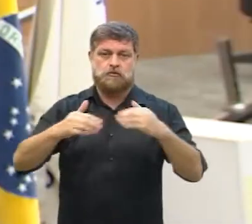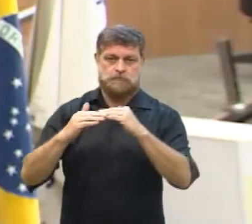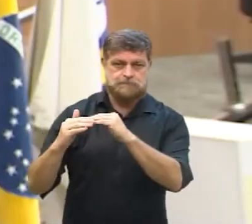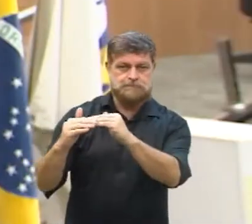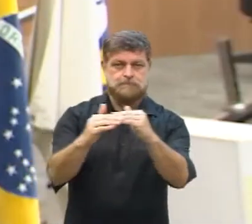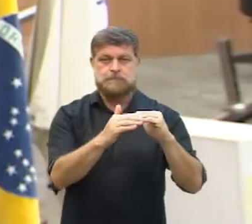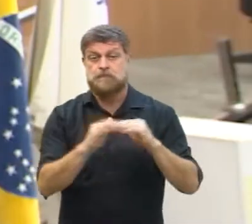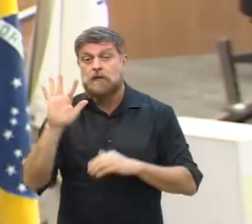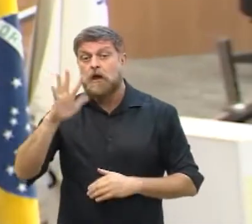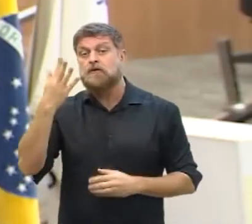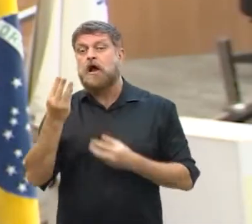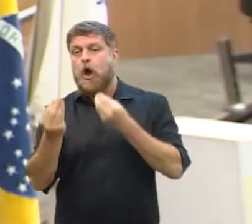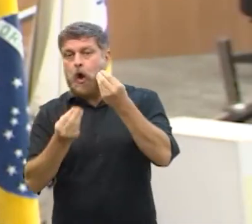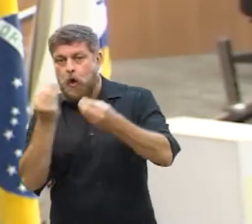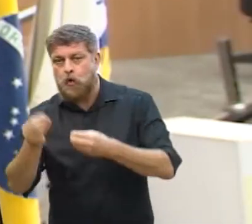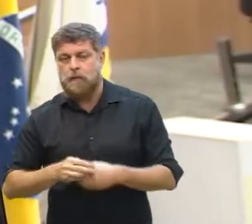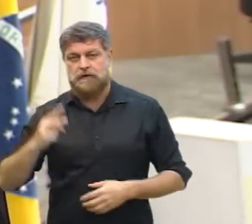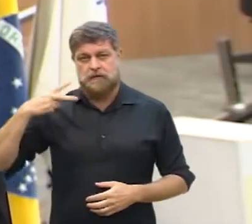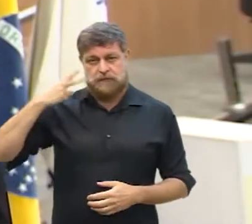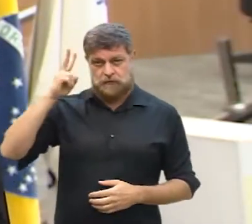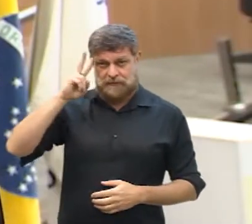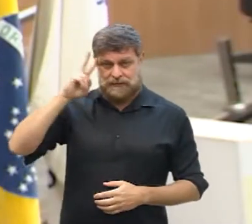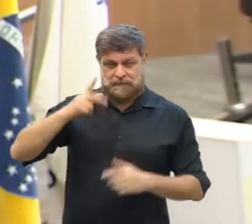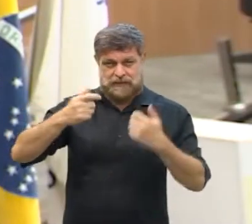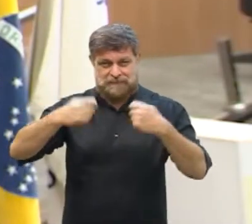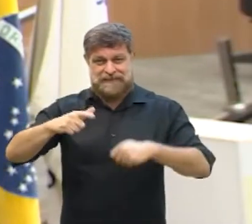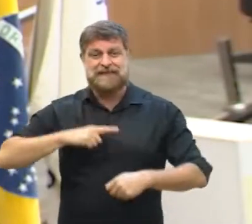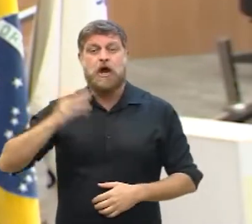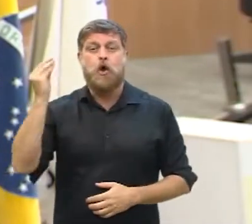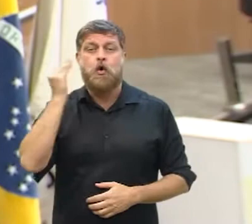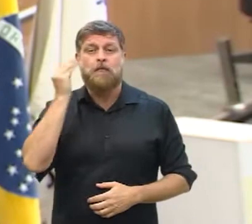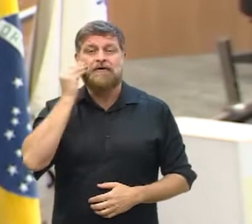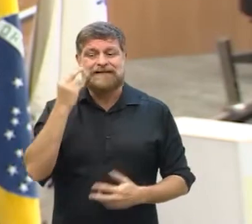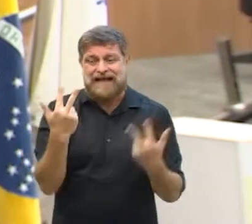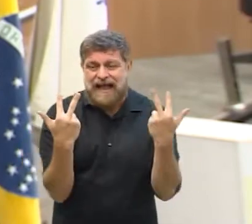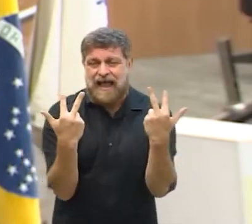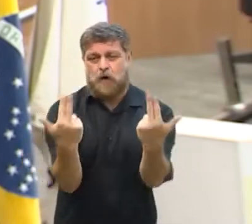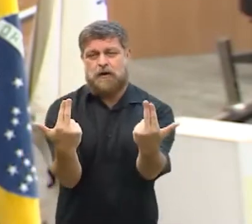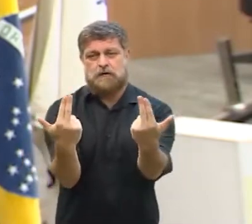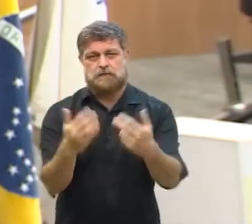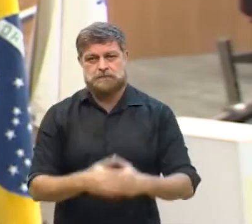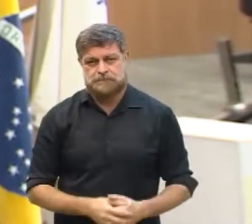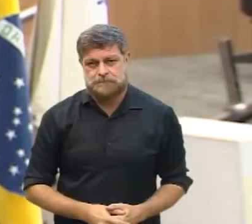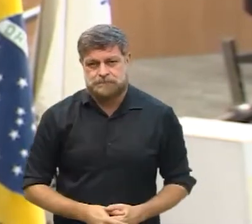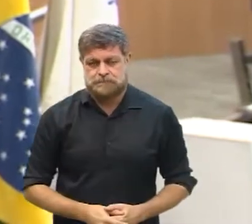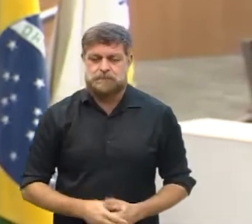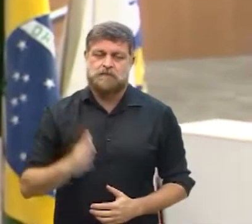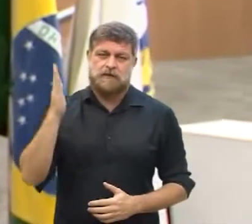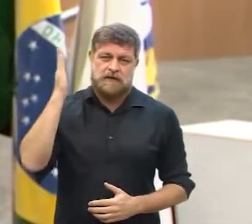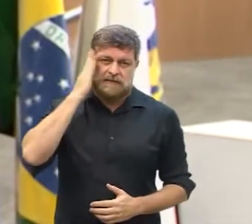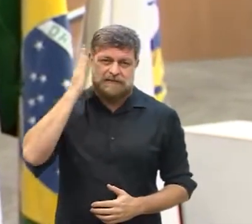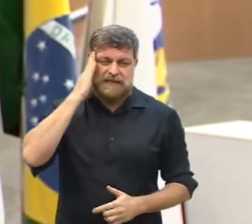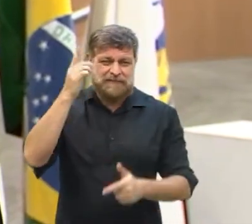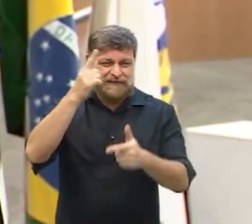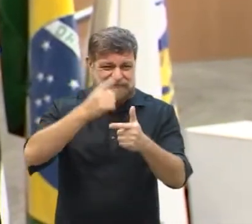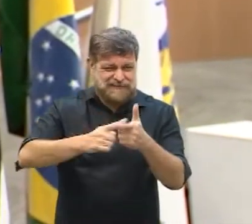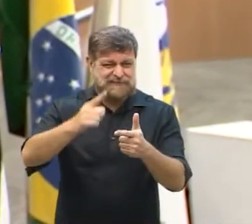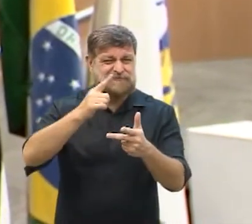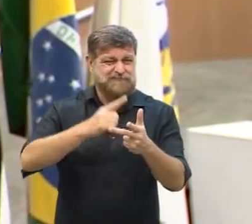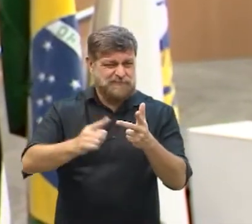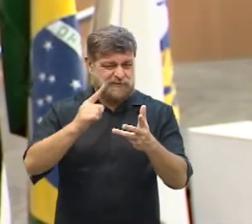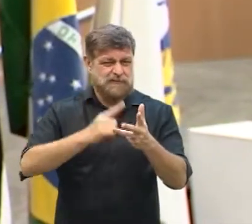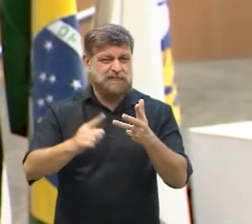isso aconteça, o parlamentar lembra que é preciso que haja oportunidades iguais. É evidente que essa situação é uma